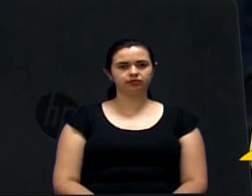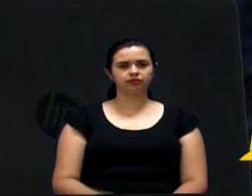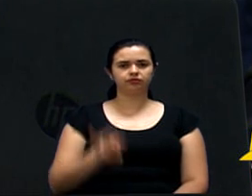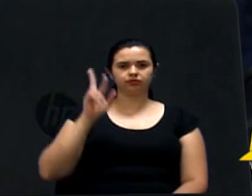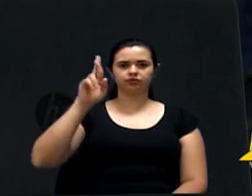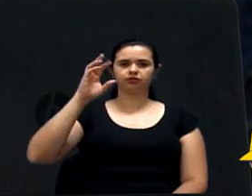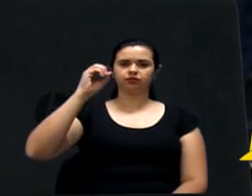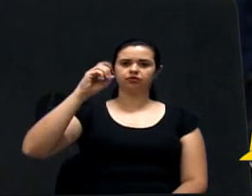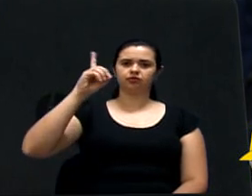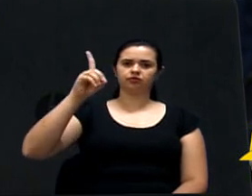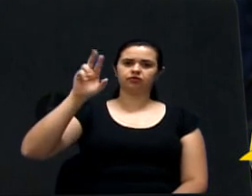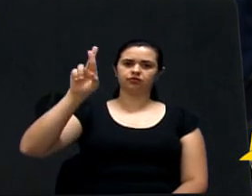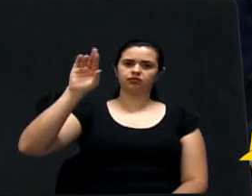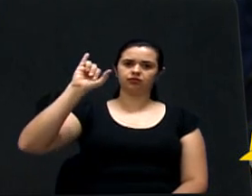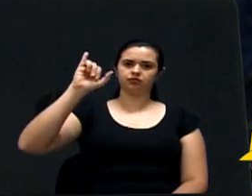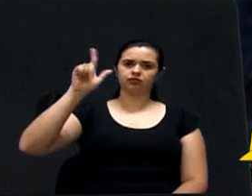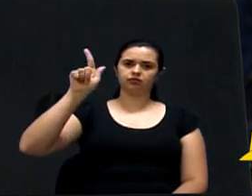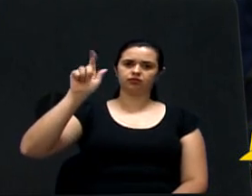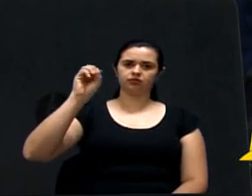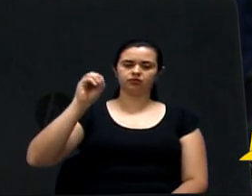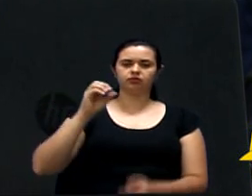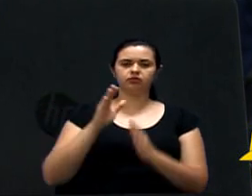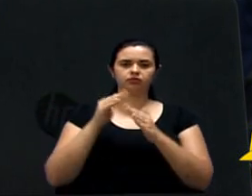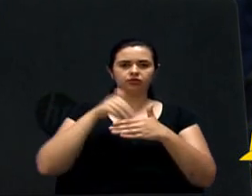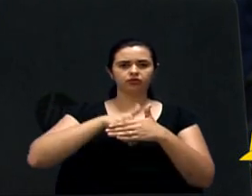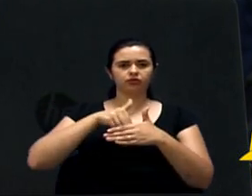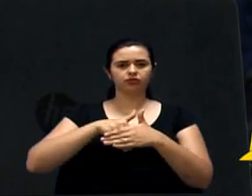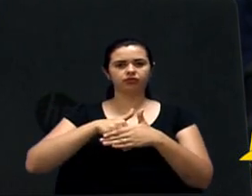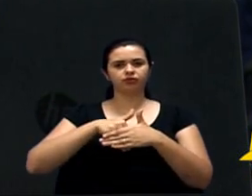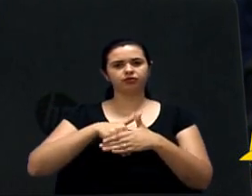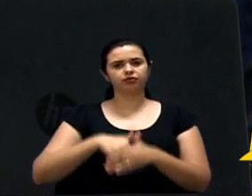Rodrigo do Treviso, o voto.